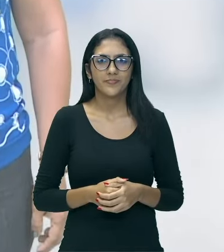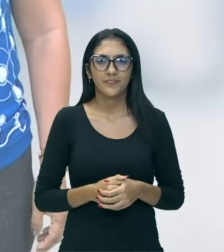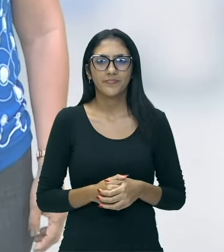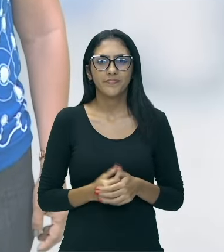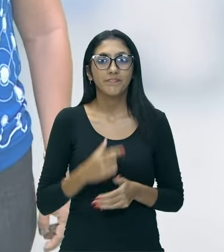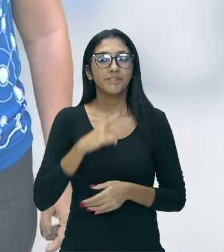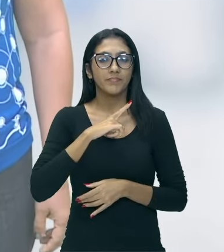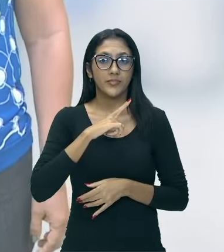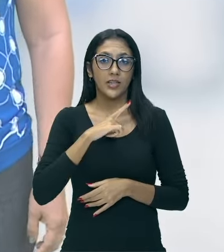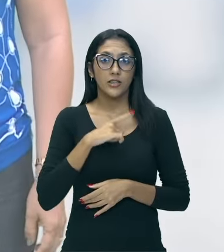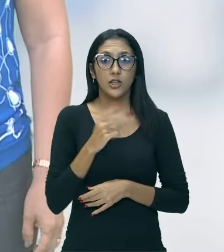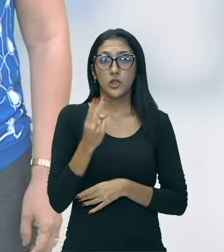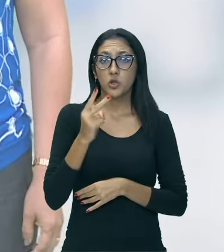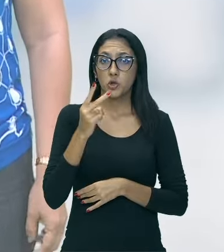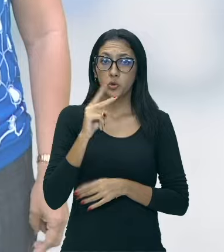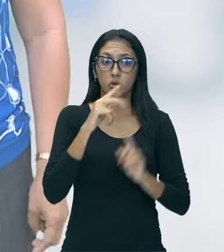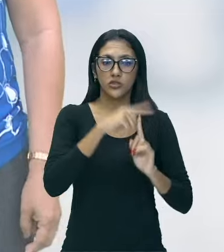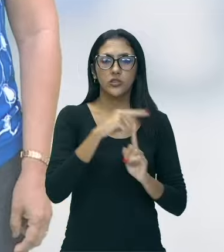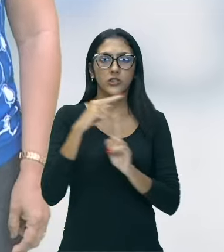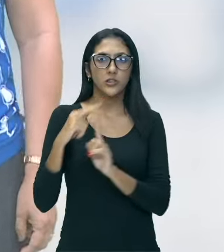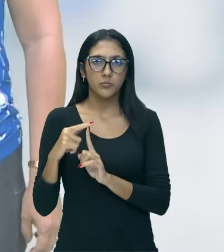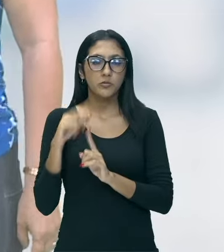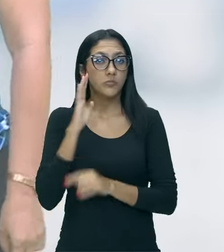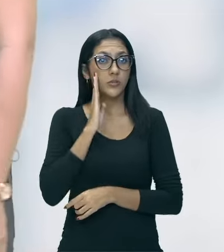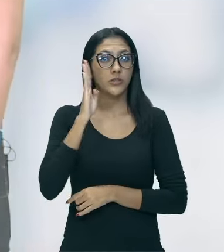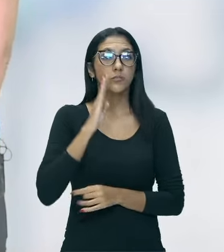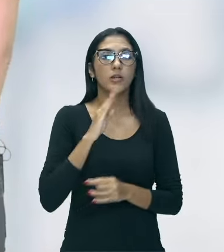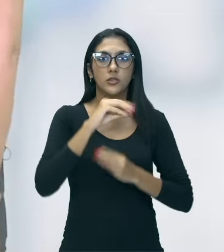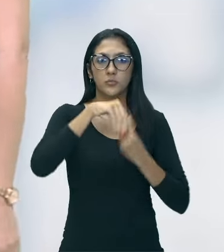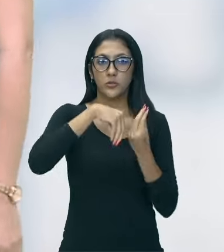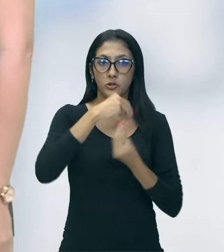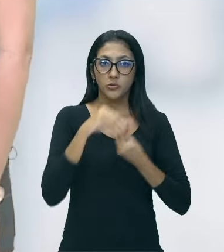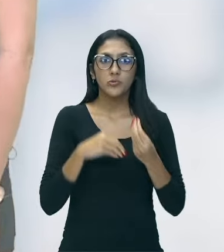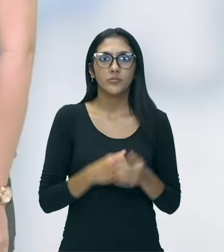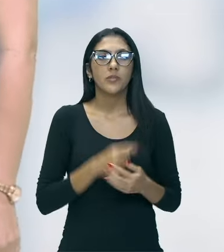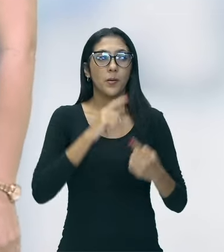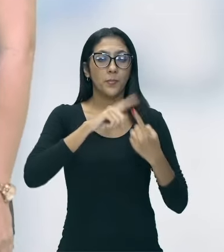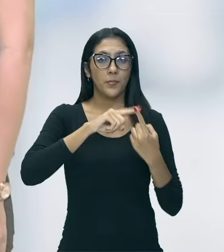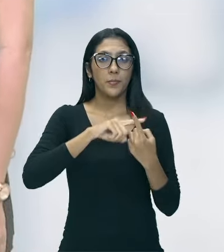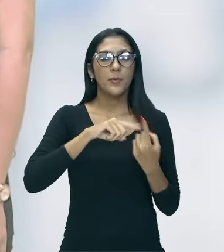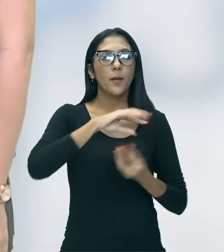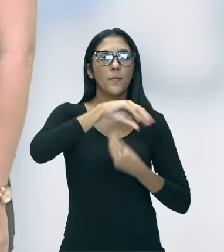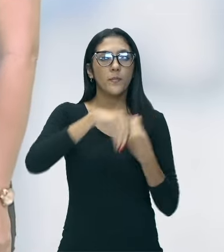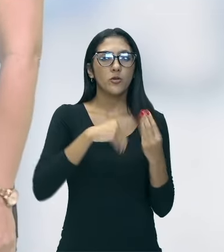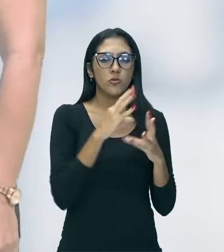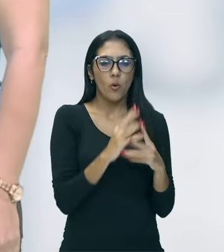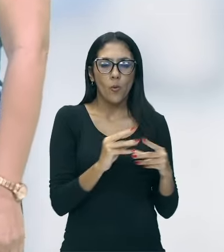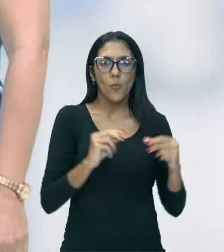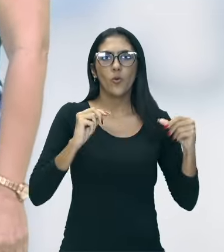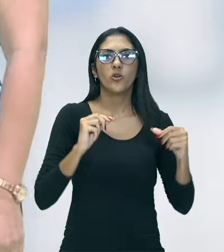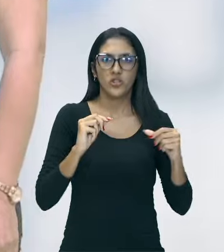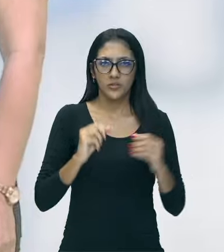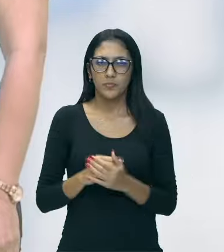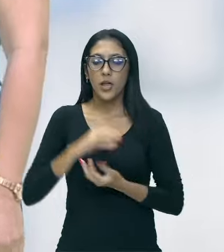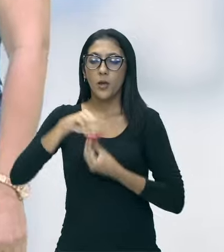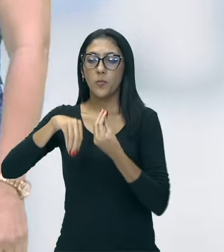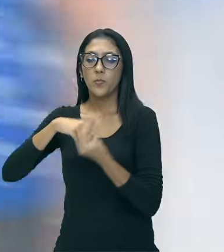Existem duas categorias principais de misturas: as misturas homogêneas e as